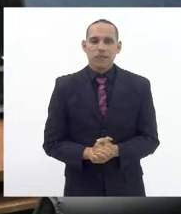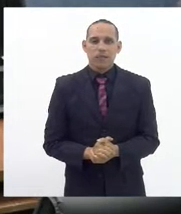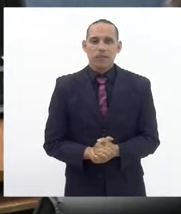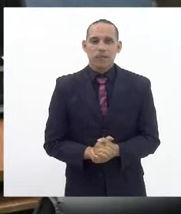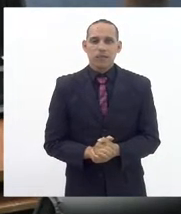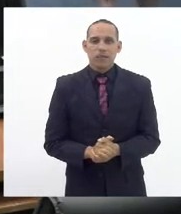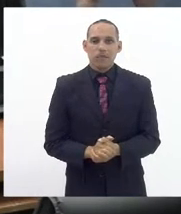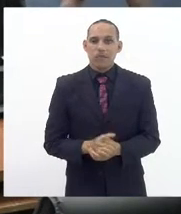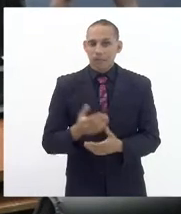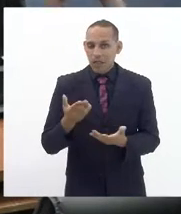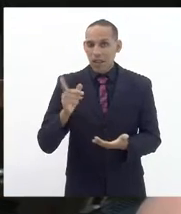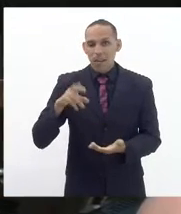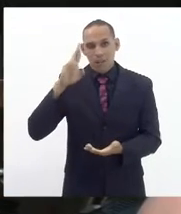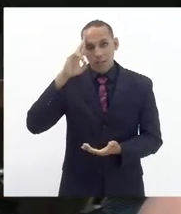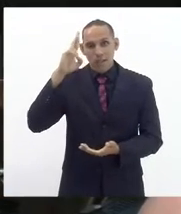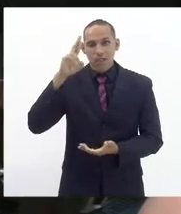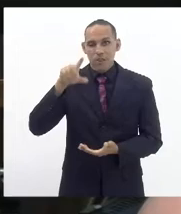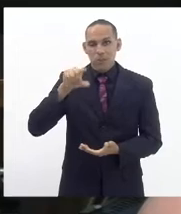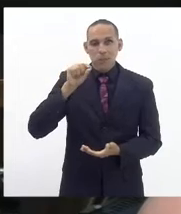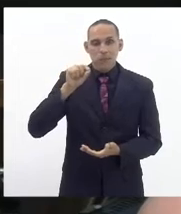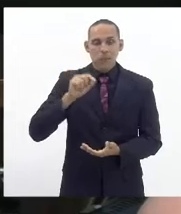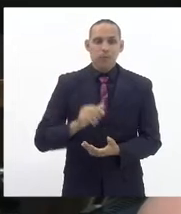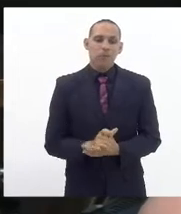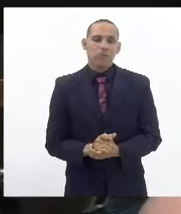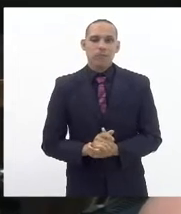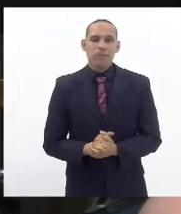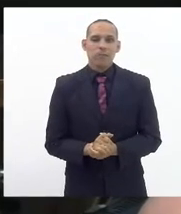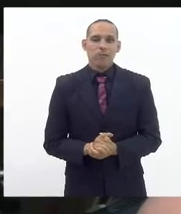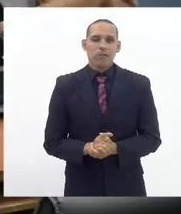Designado pelo líder...